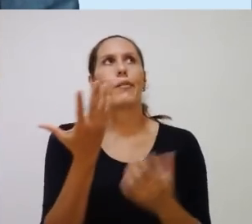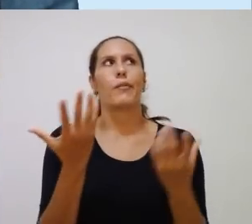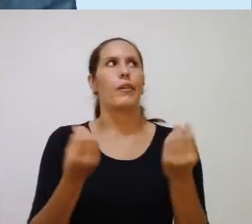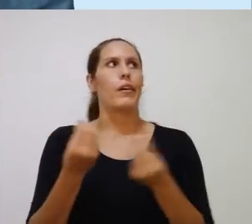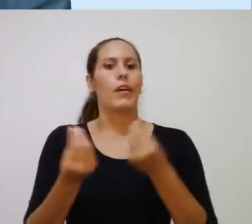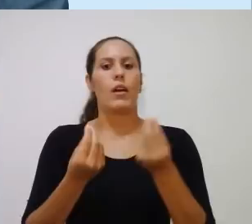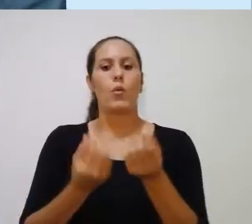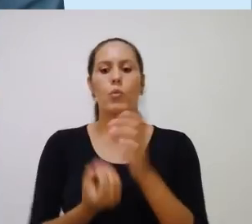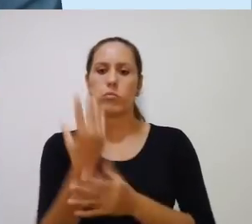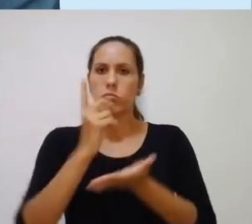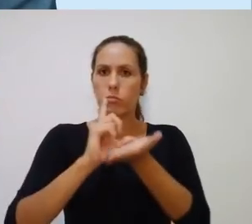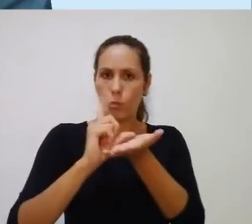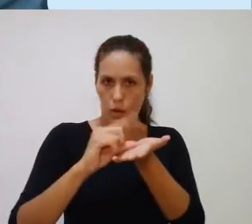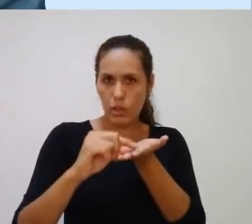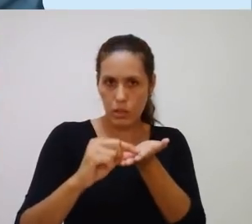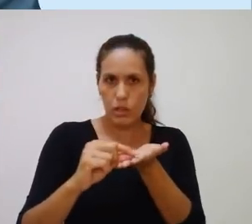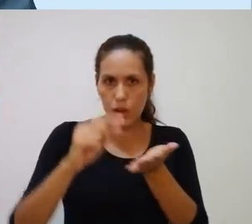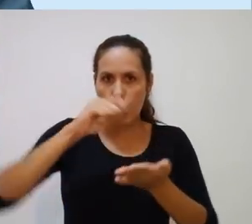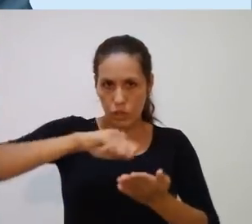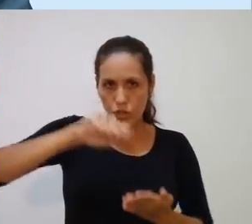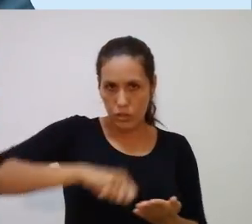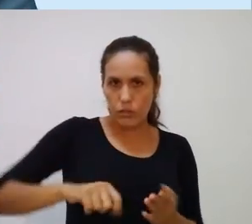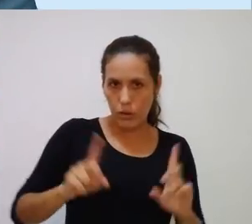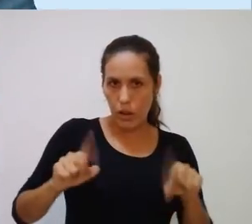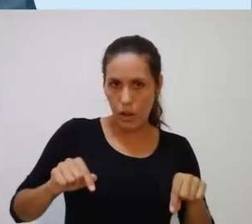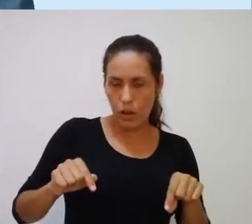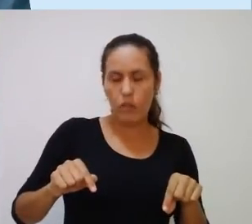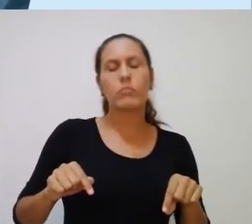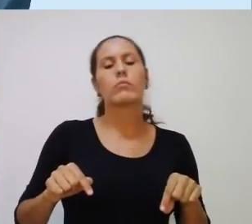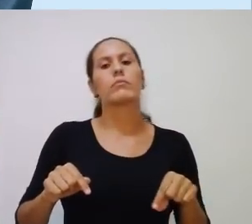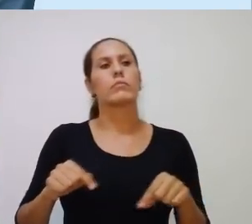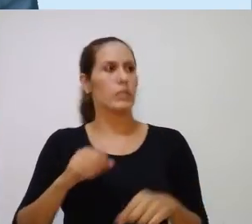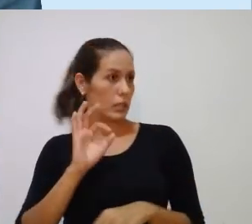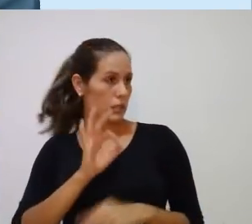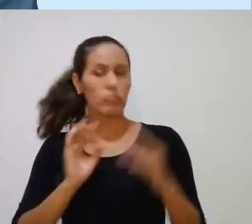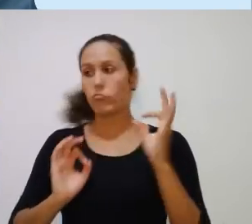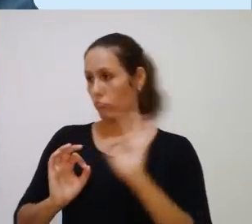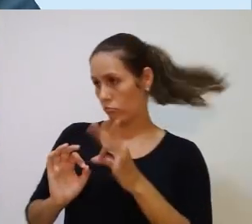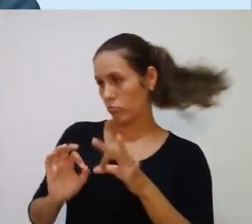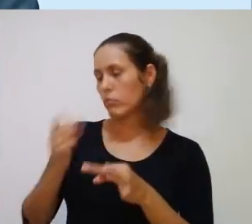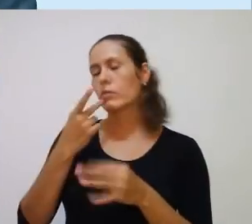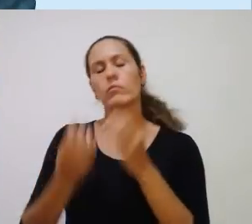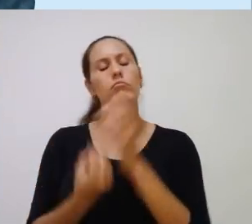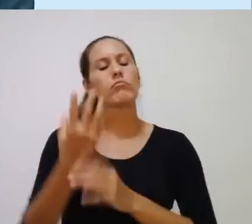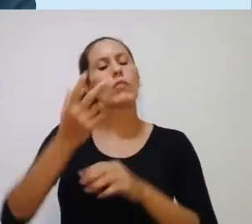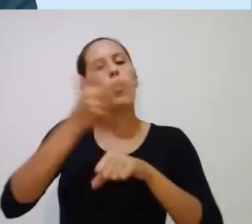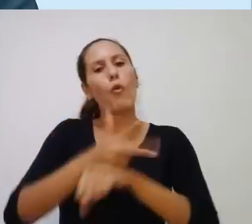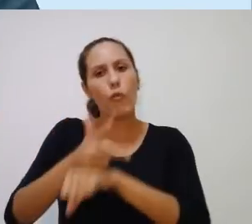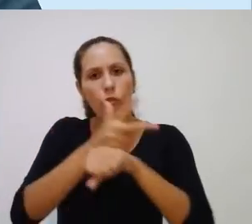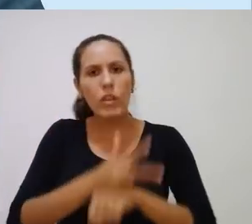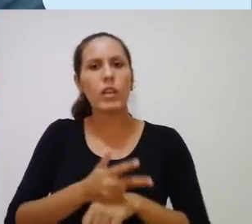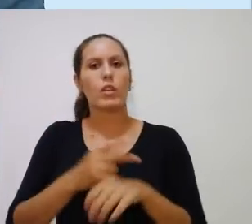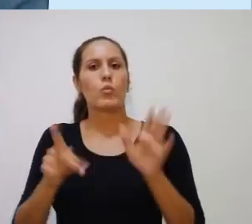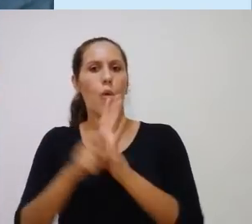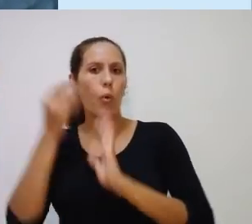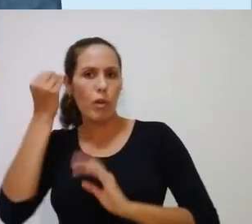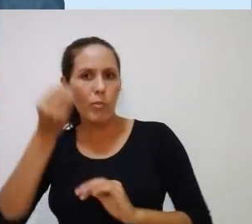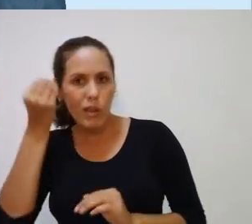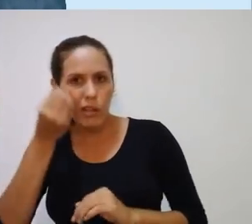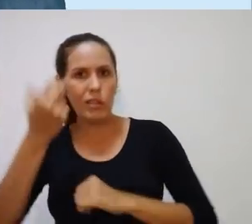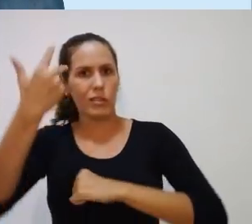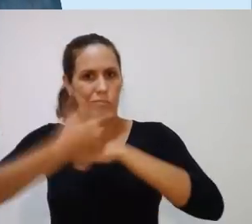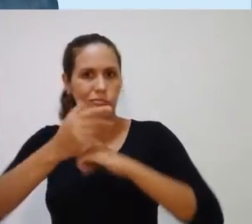vocês construíram um artigo científico, vocês escreveram um artigo científico, certo. Vocês realizaram a gravação de vídeo com relação às experiências realizadas, certo. E além